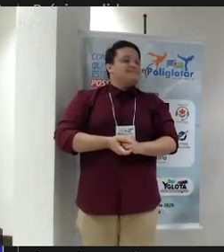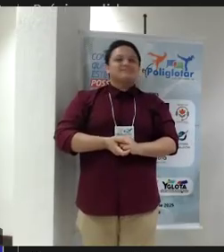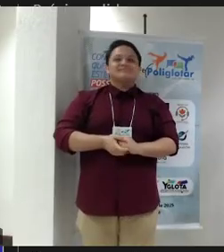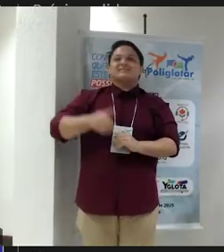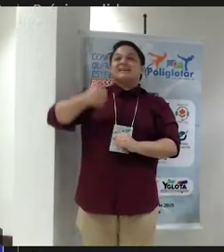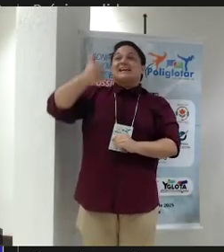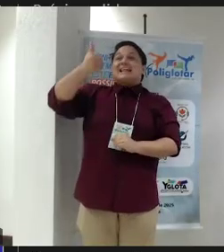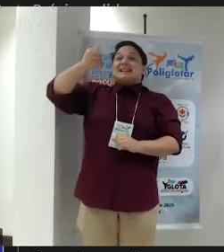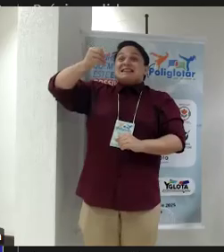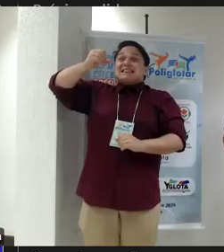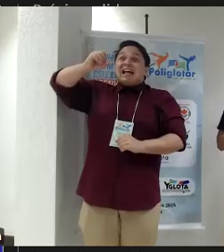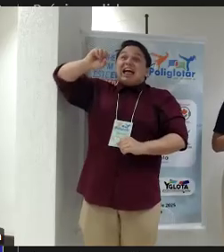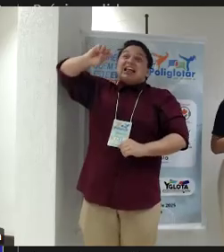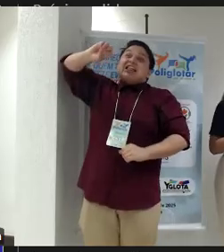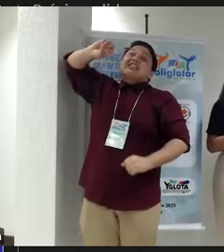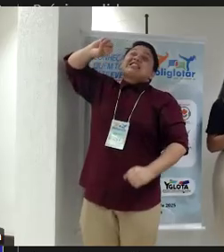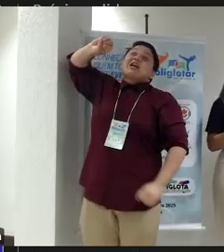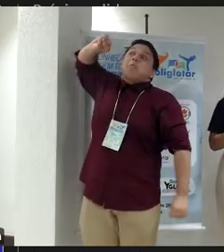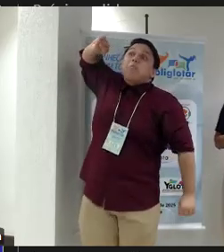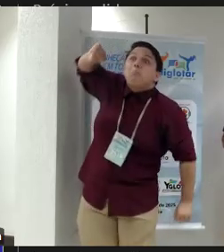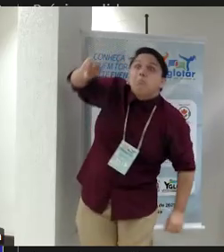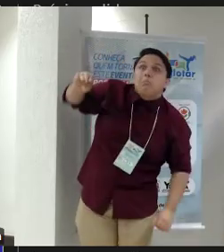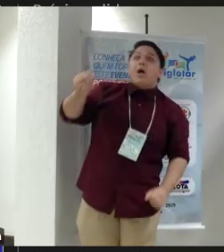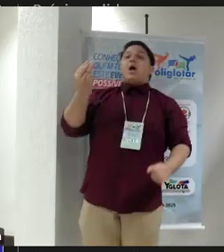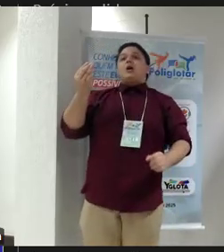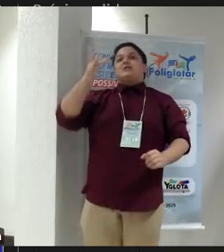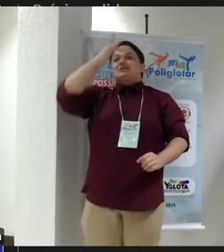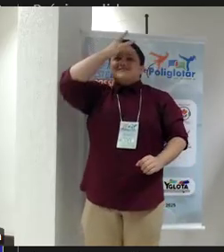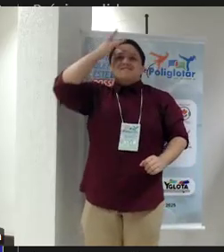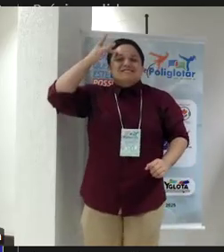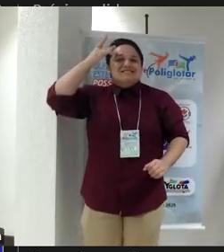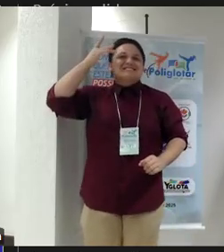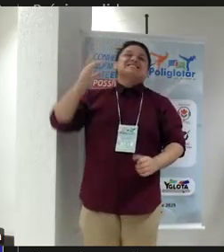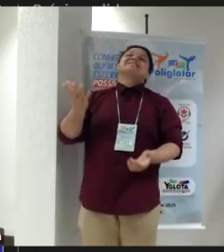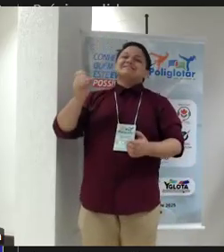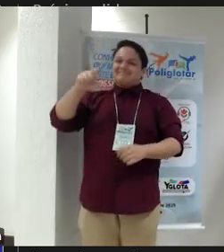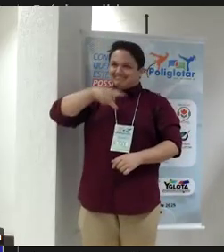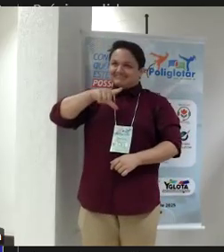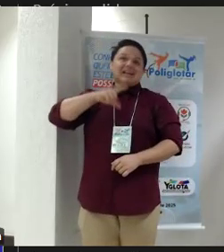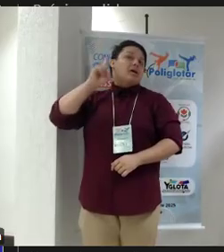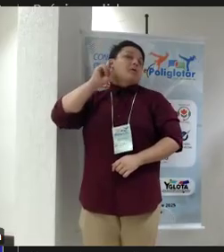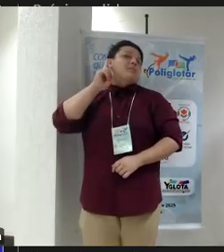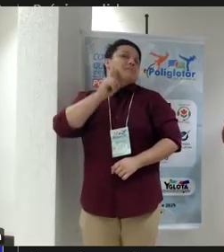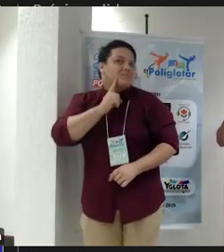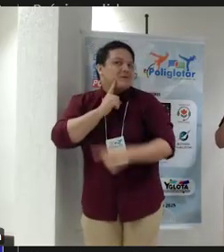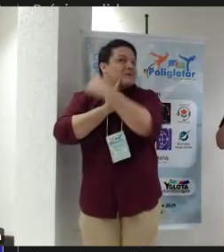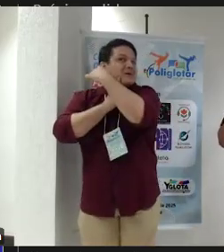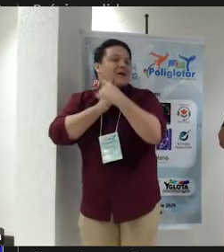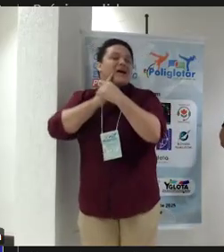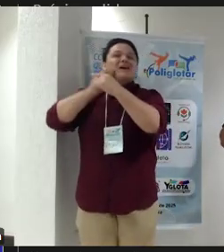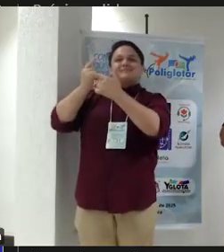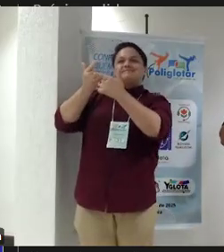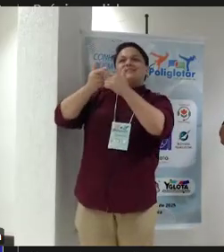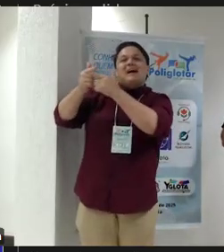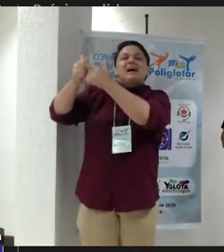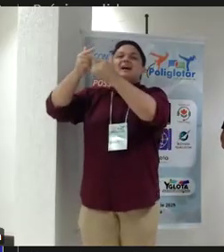10 milhões de pessoas no Brasil têm algum grau de surdez e 2,7 milhões são